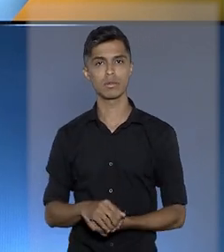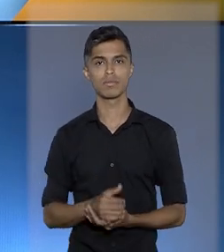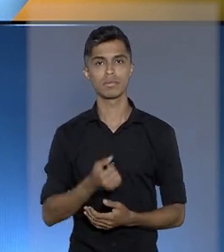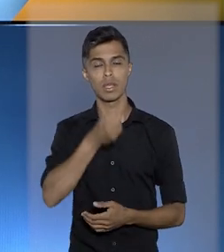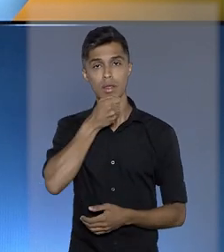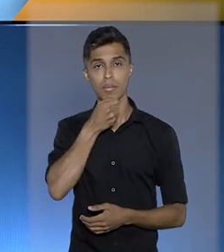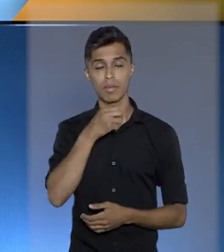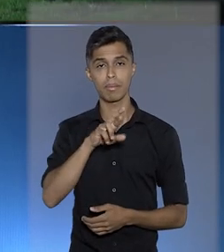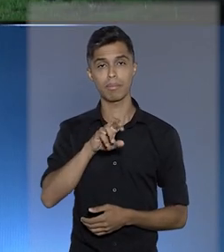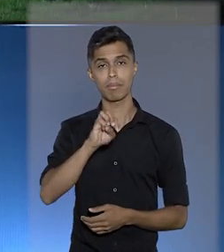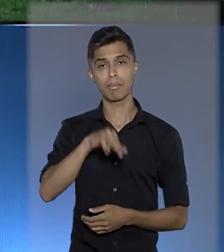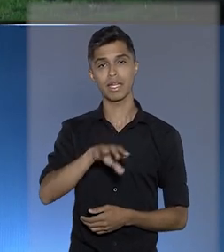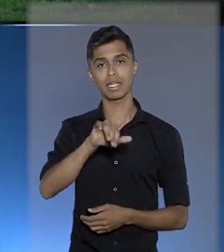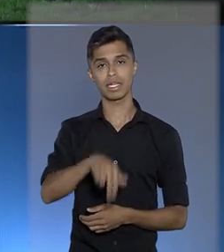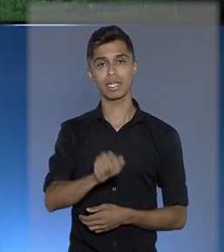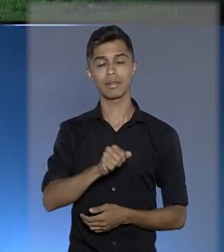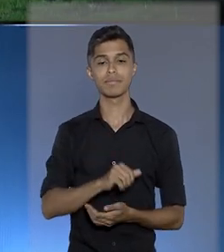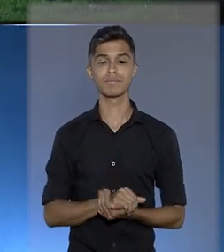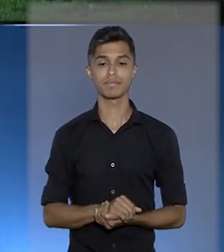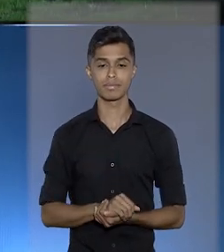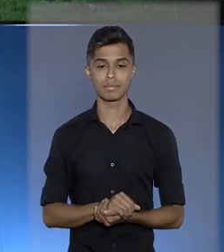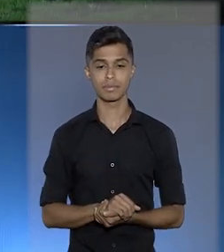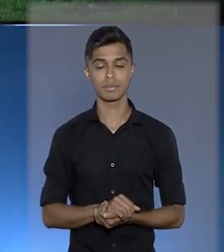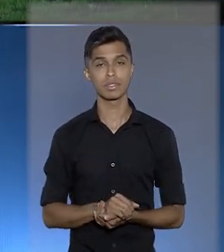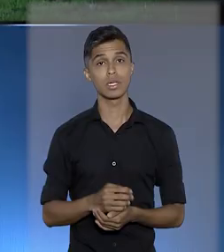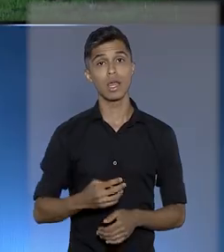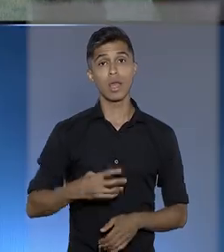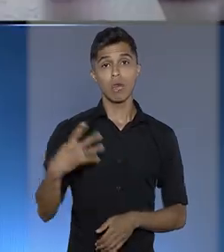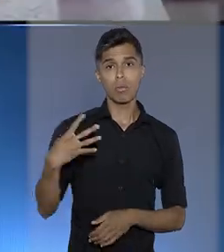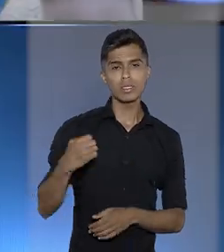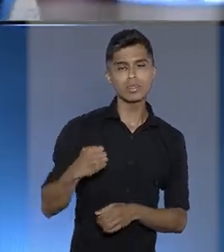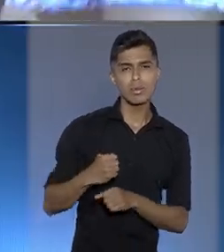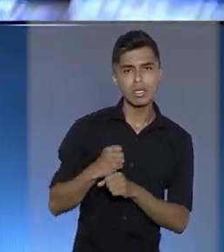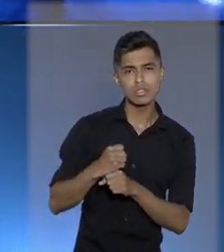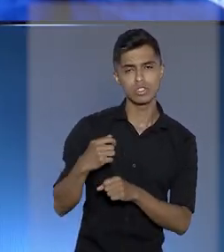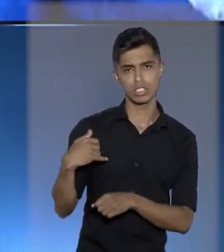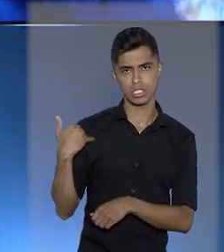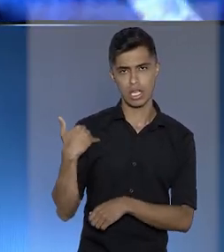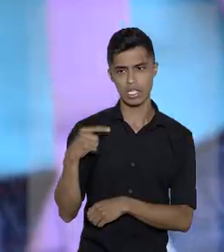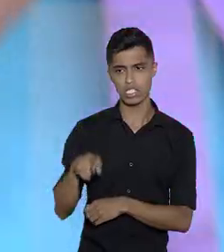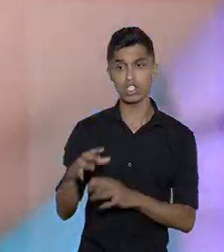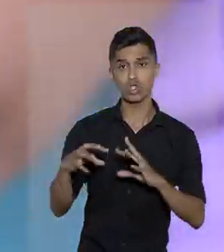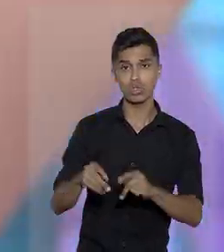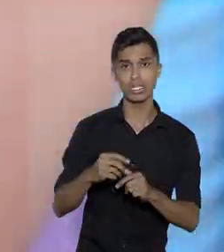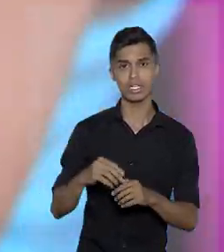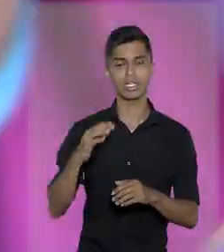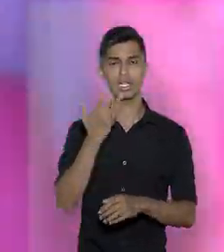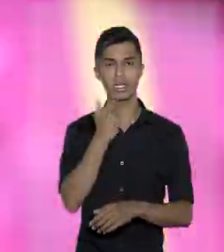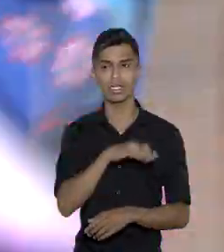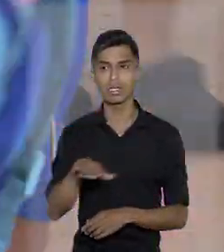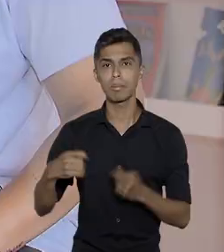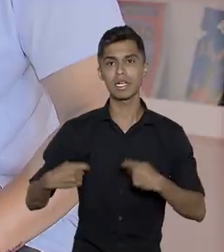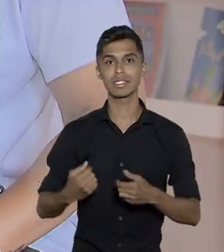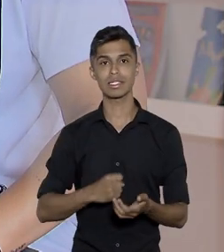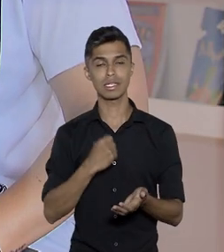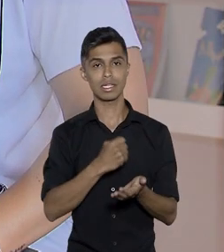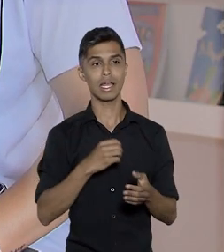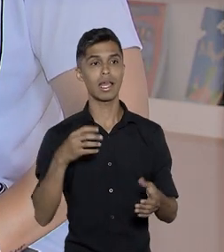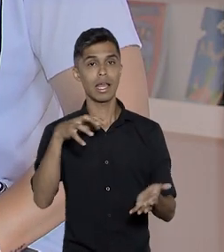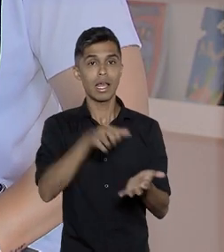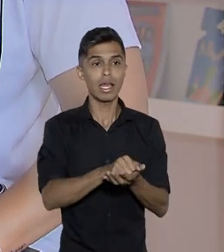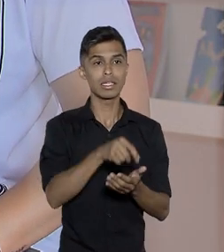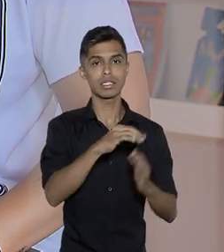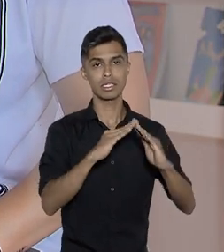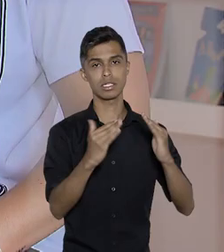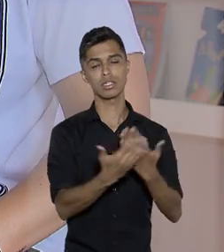Marina Campos a partir dos quatro anos de idade toda criança deve estar matriculada em escola essa